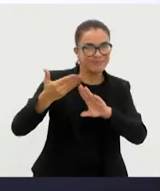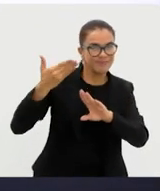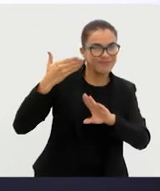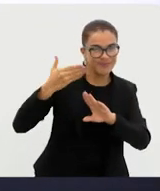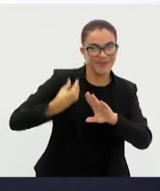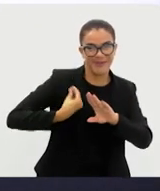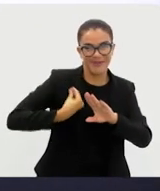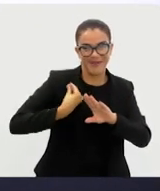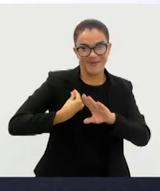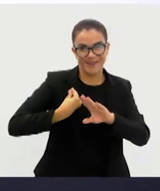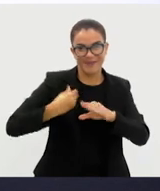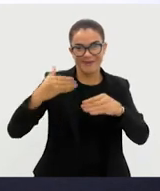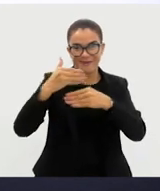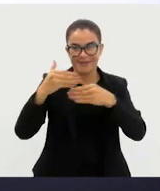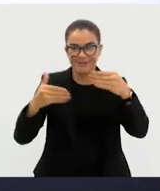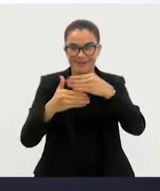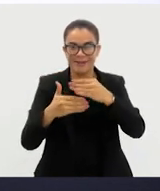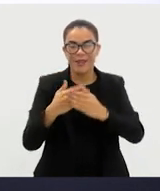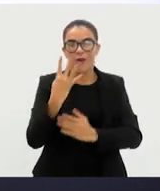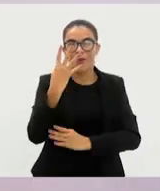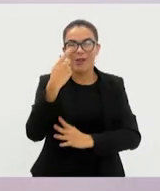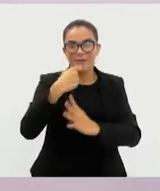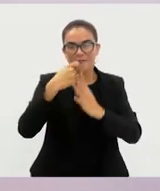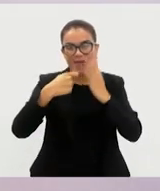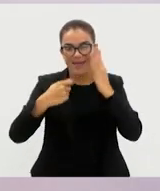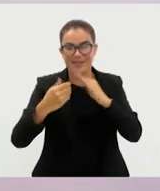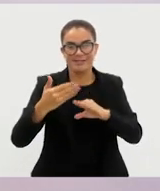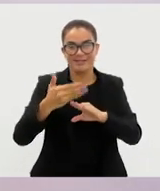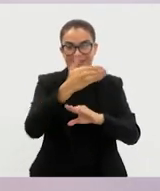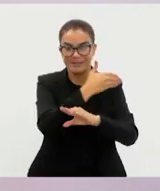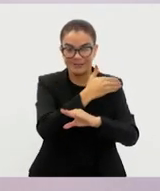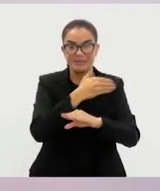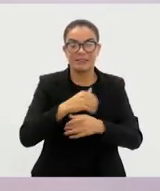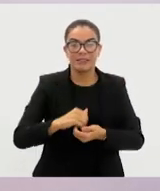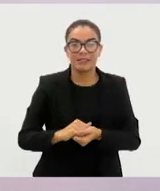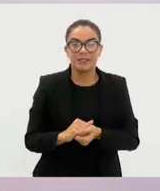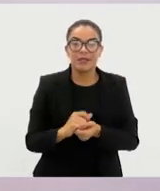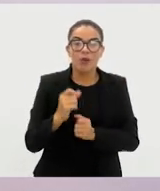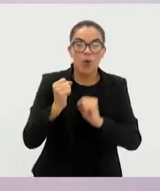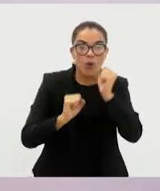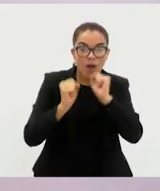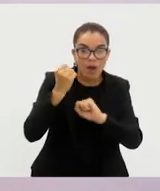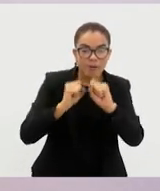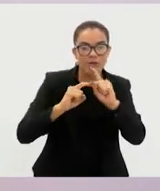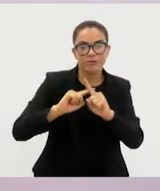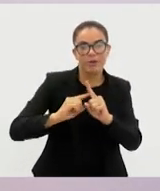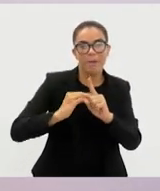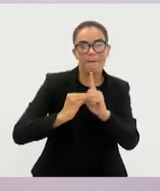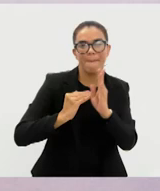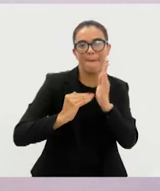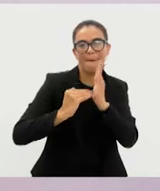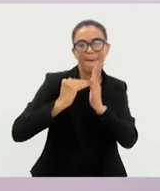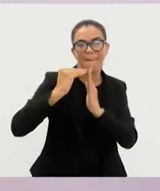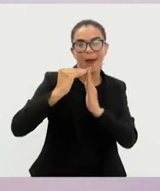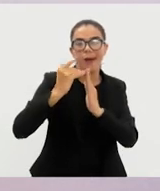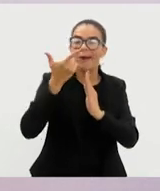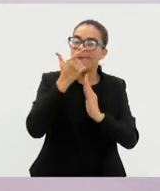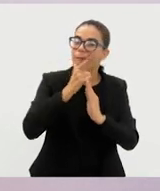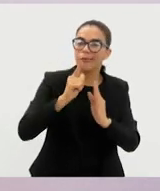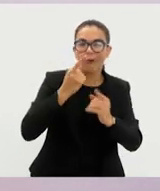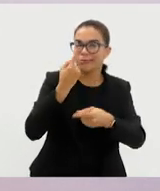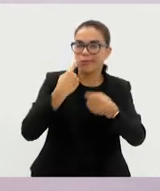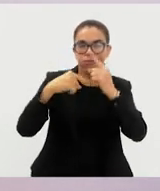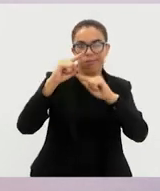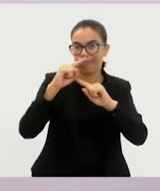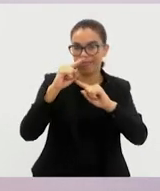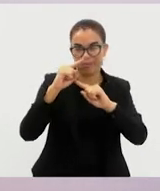na apresentação do segundo quadrimestre, que era o nosso aumento de produção, infelizmente não foi capaz de superar